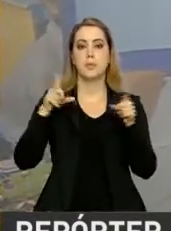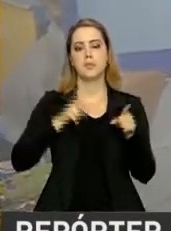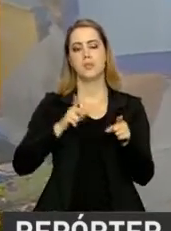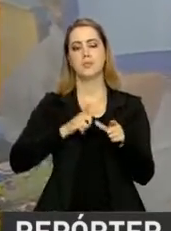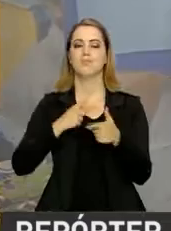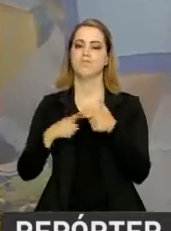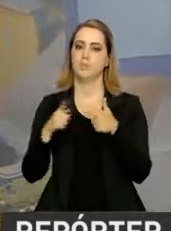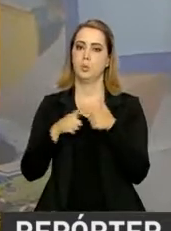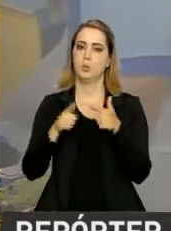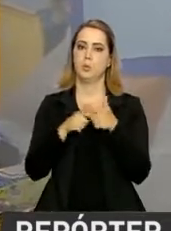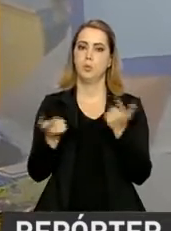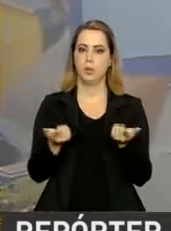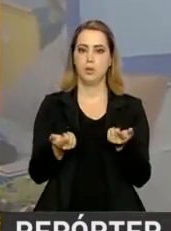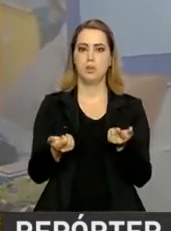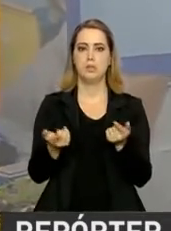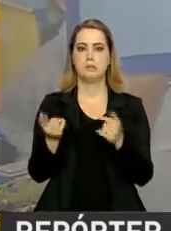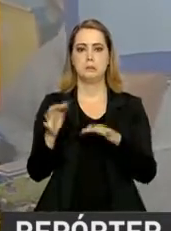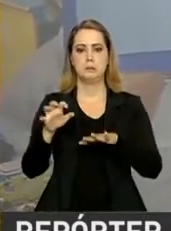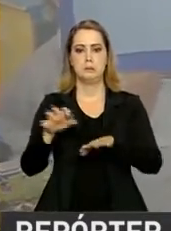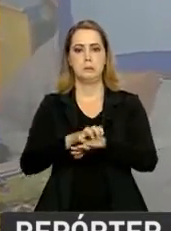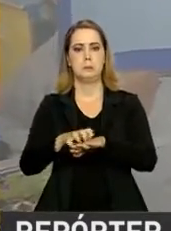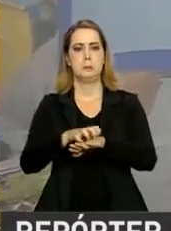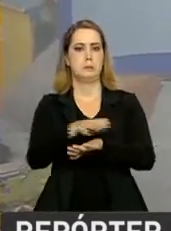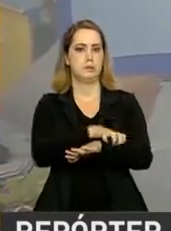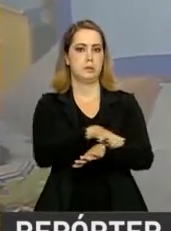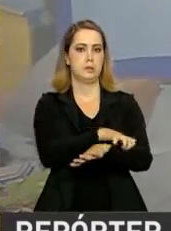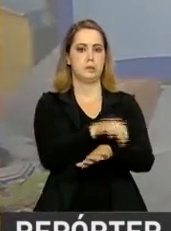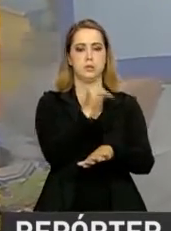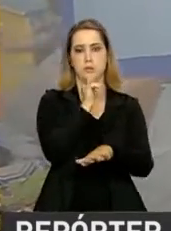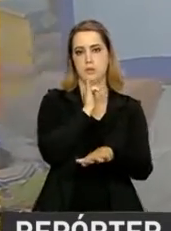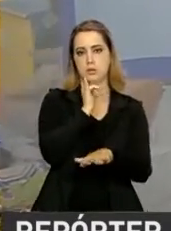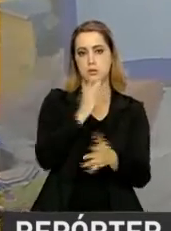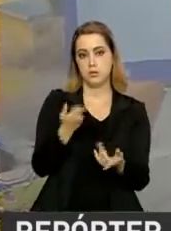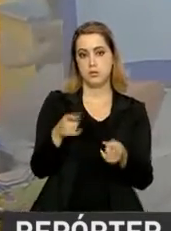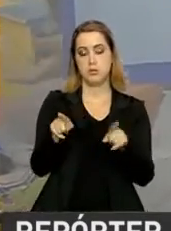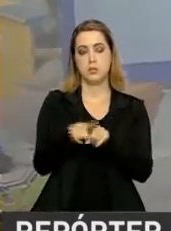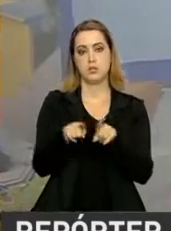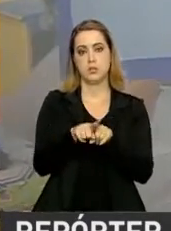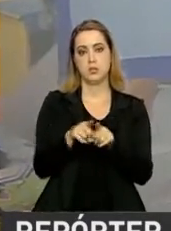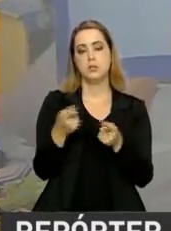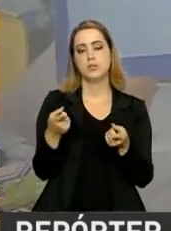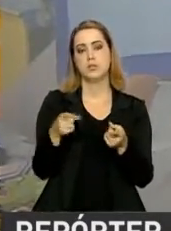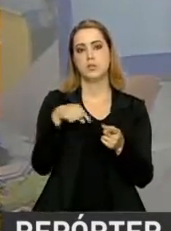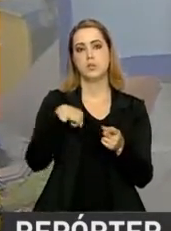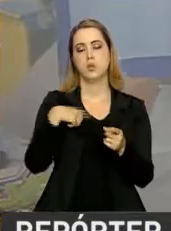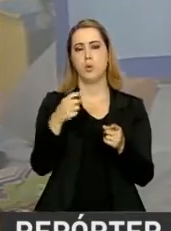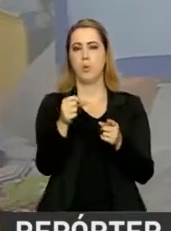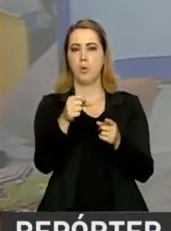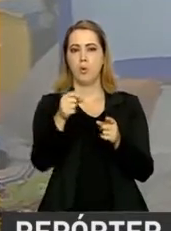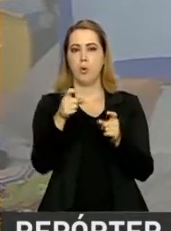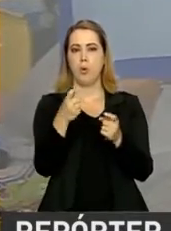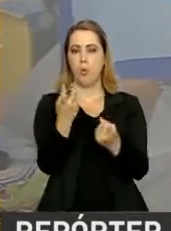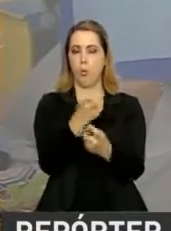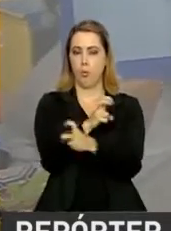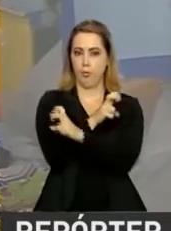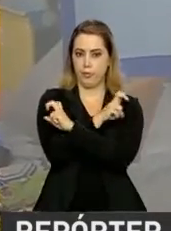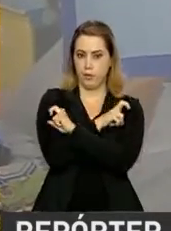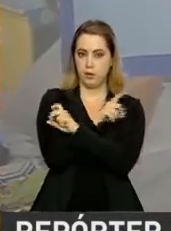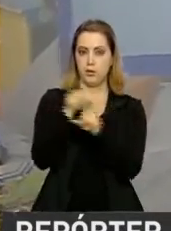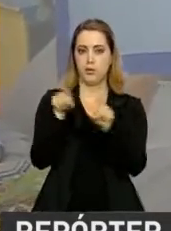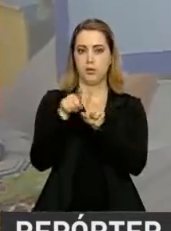ele é jia otto pelos agrotóxicos também pode danificar o solo e os lençóis freáticos